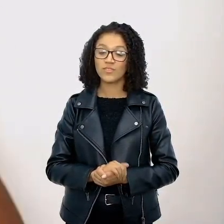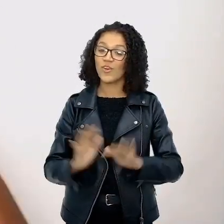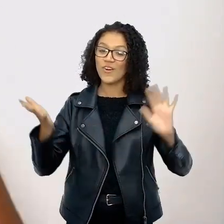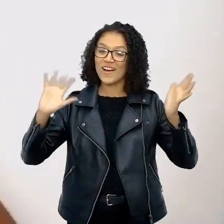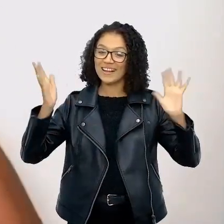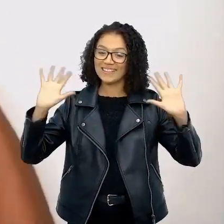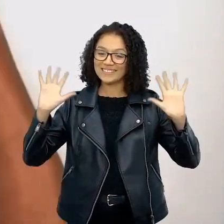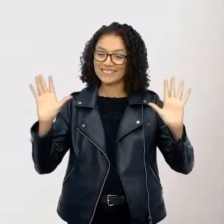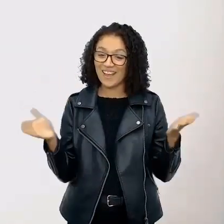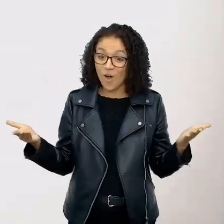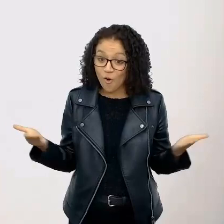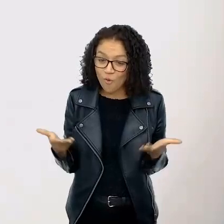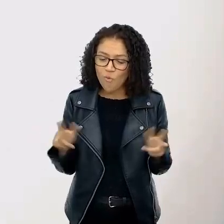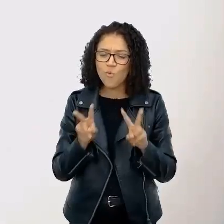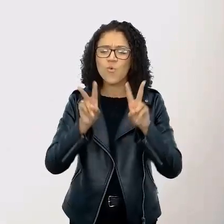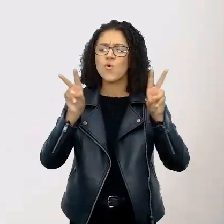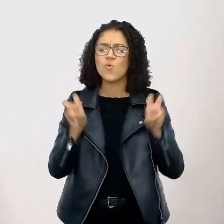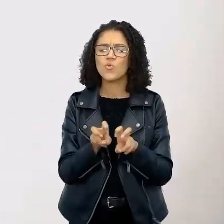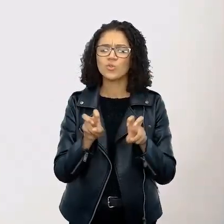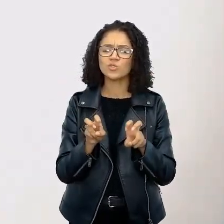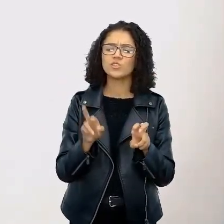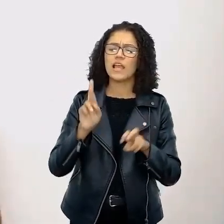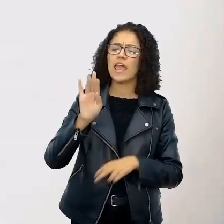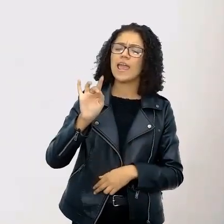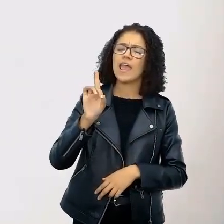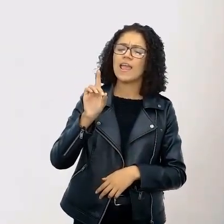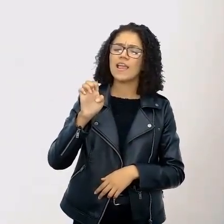Olá! Hoje iremos falar sobre rede de proteção.